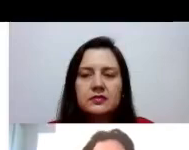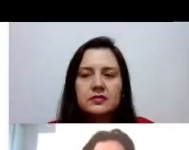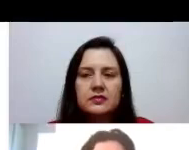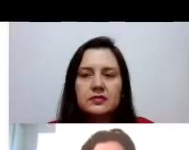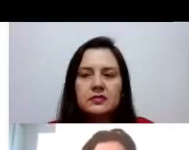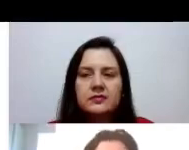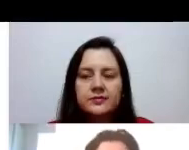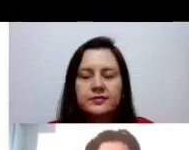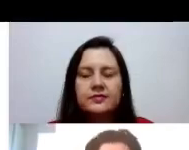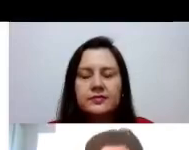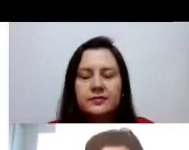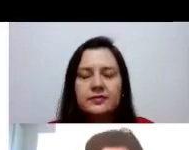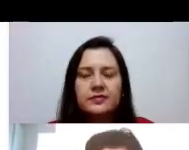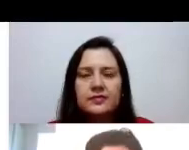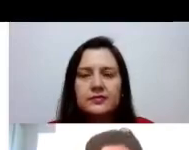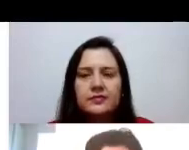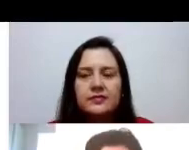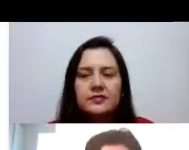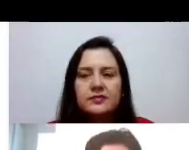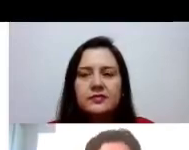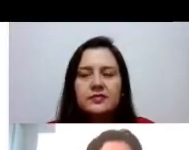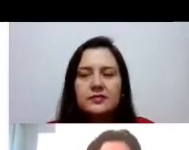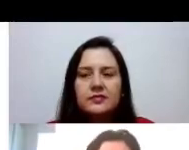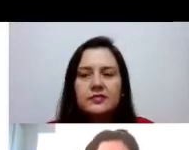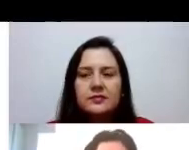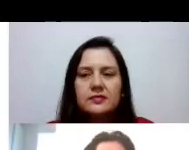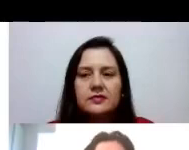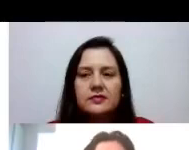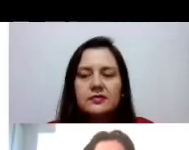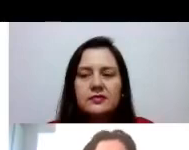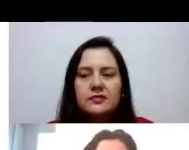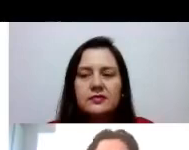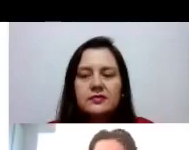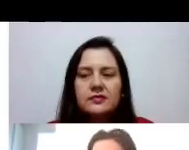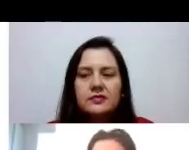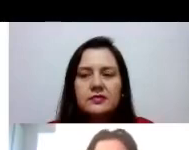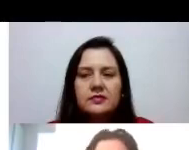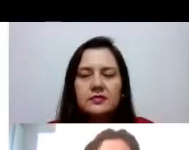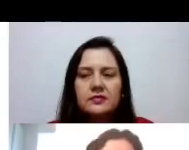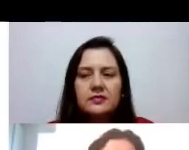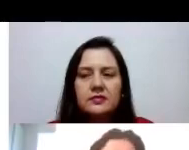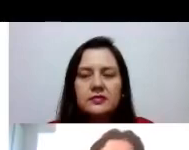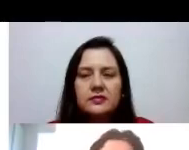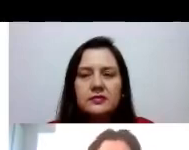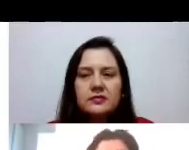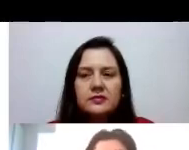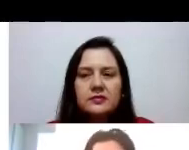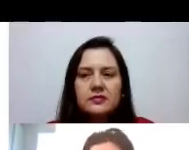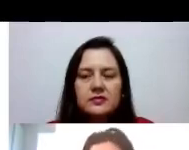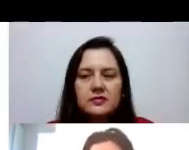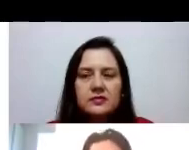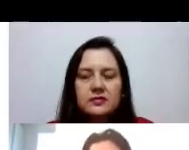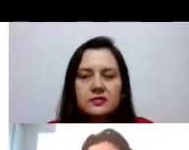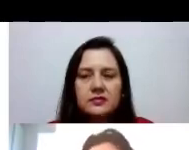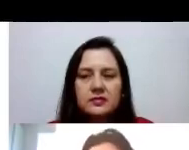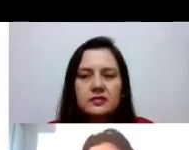com validade de no máximo 10 anos de emissão. Bom, ok. Simone, o seu RG não tem 10 anos, está com 15, eu não